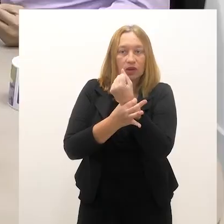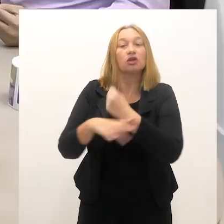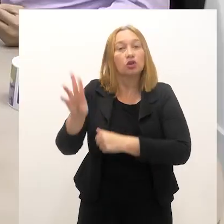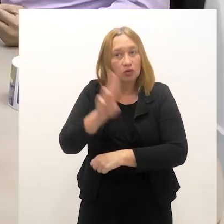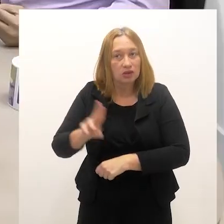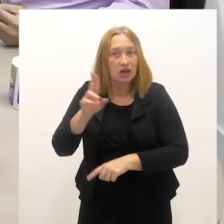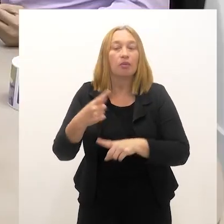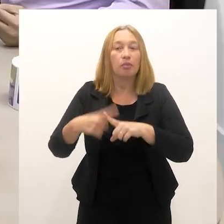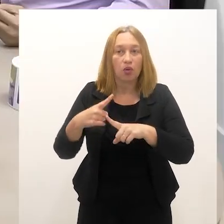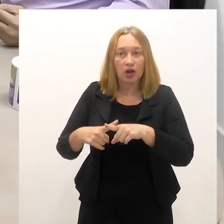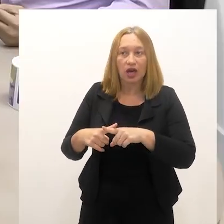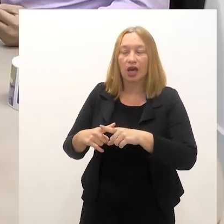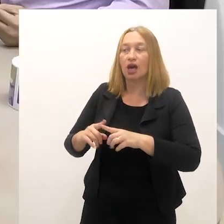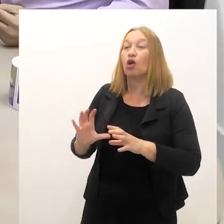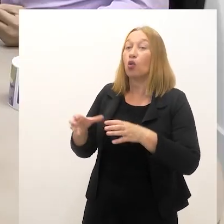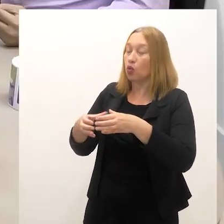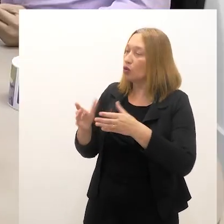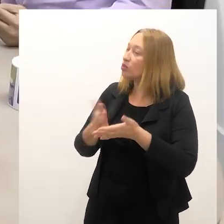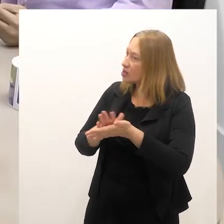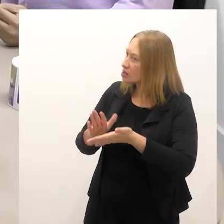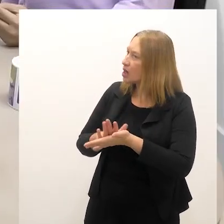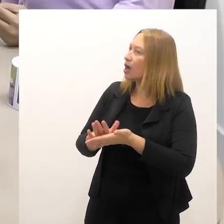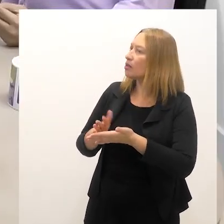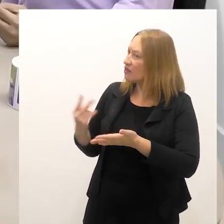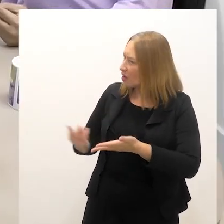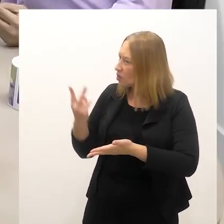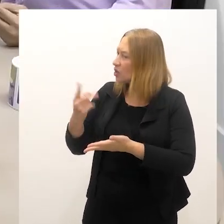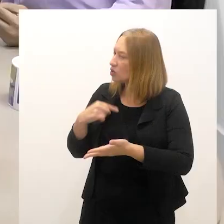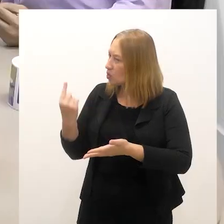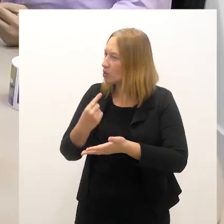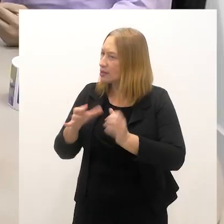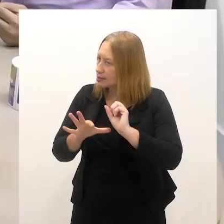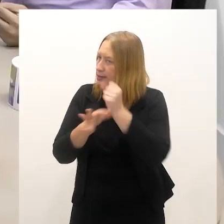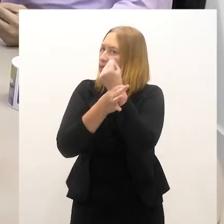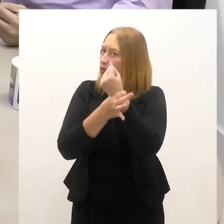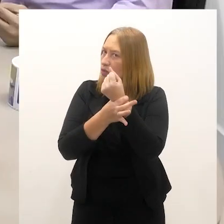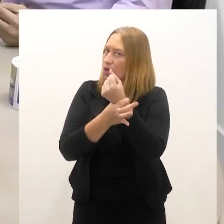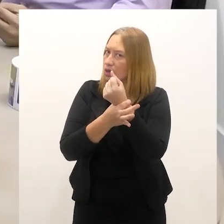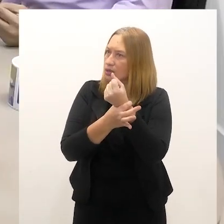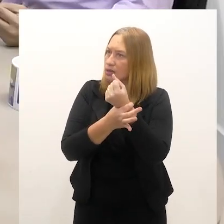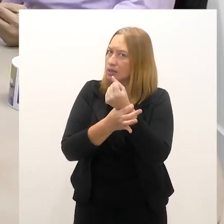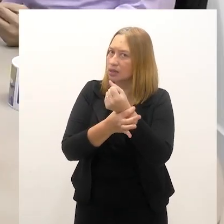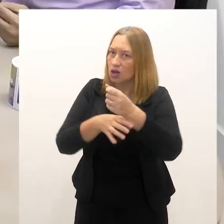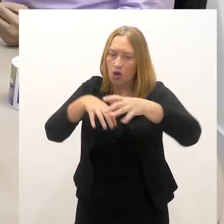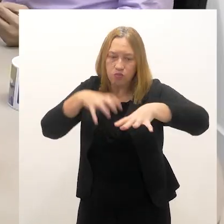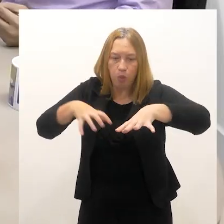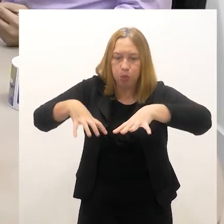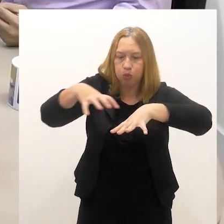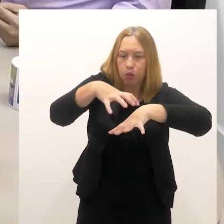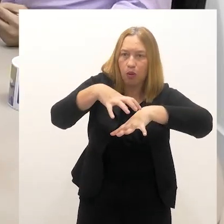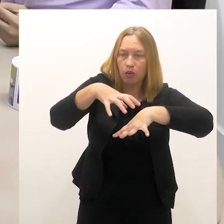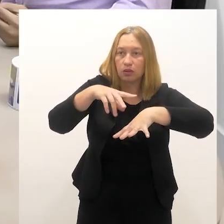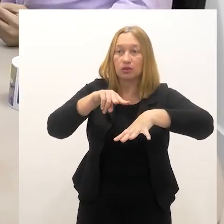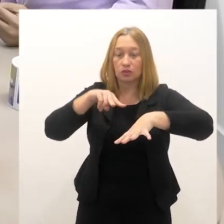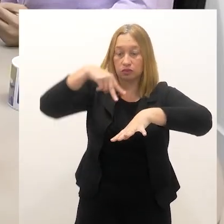usando, porque o pessoal da escola priorizou a nossa segurança, então a gente estava usando um cinto de segurança ali.